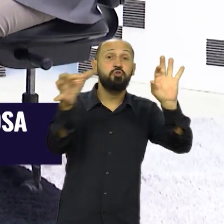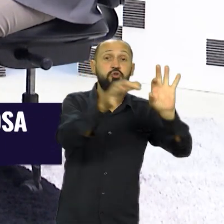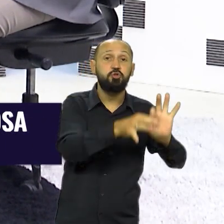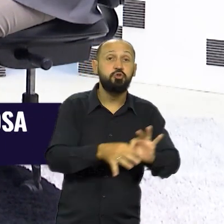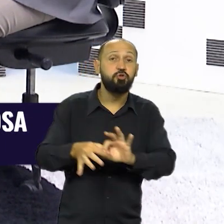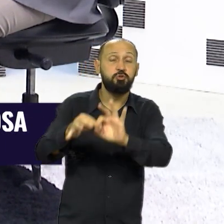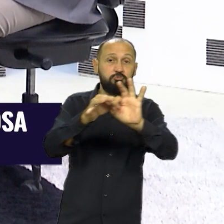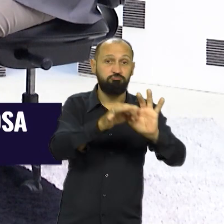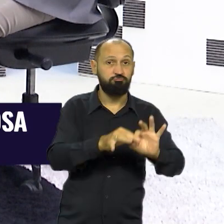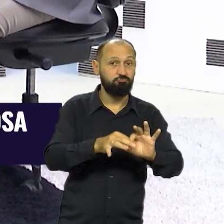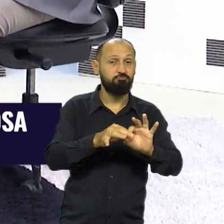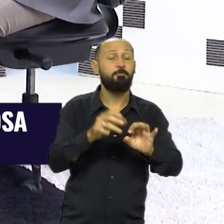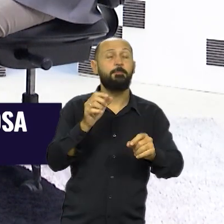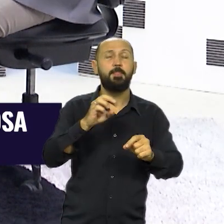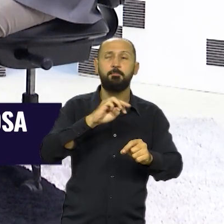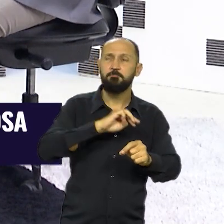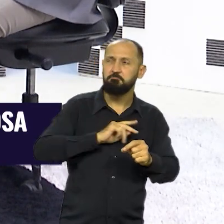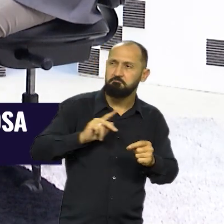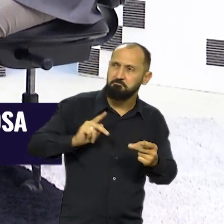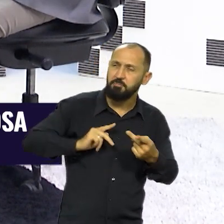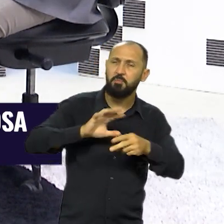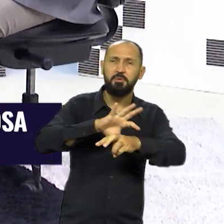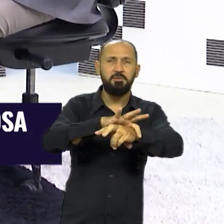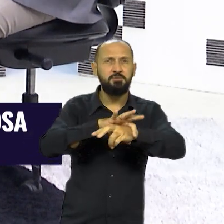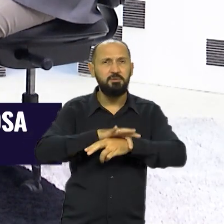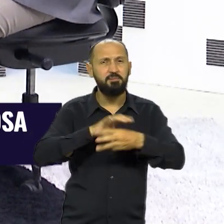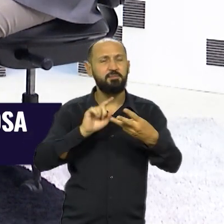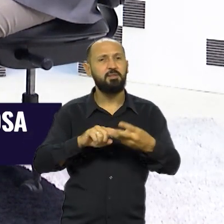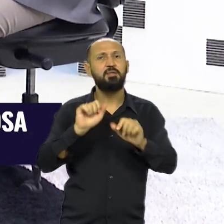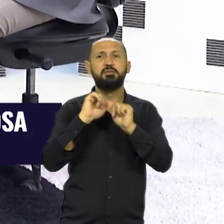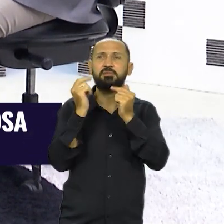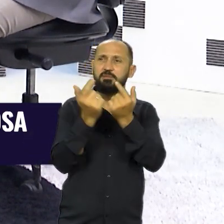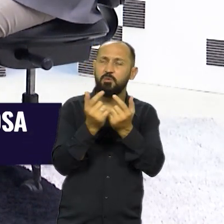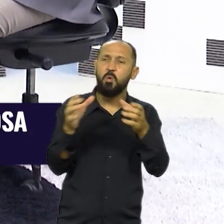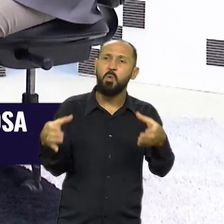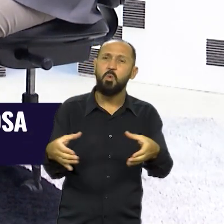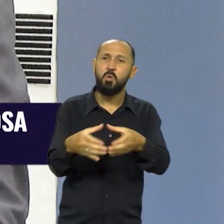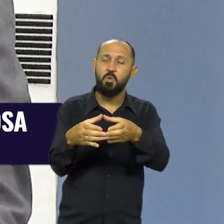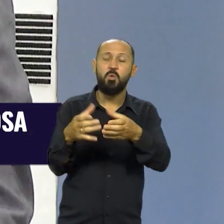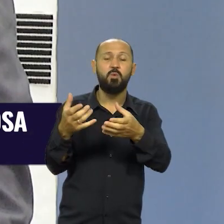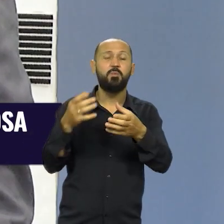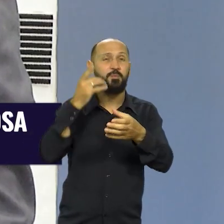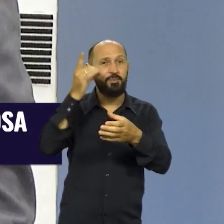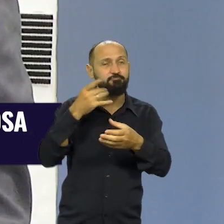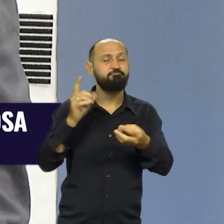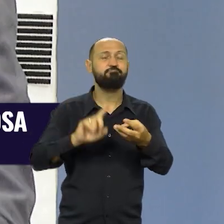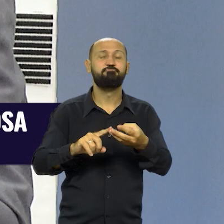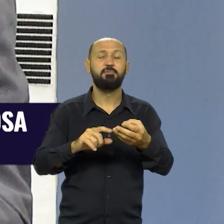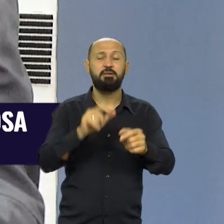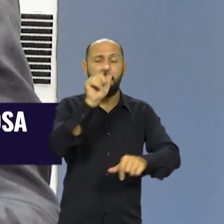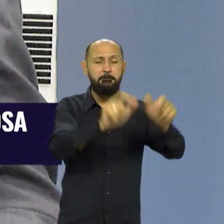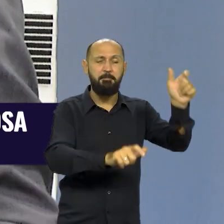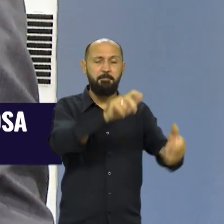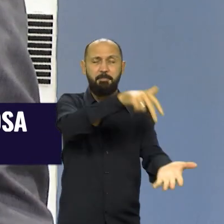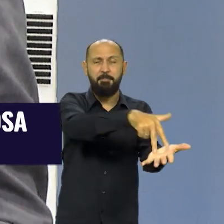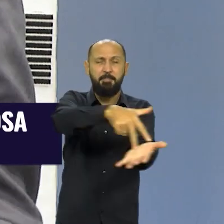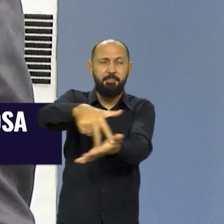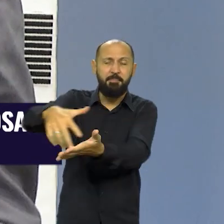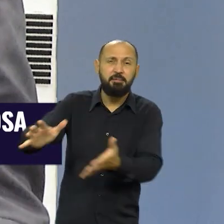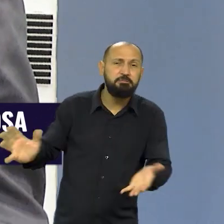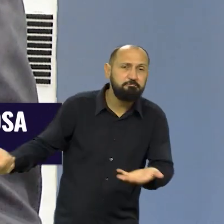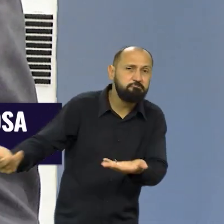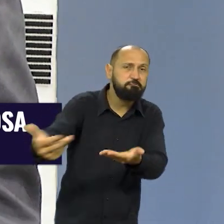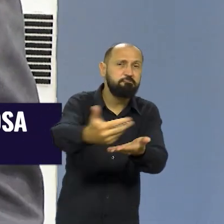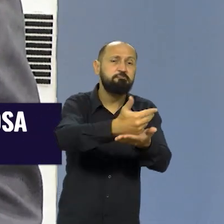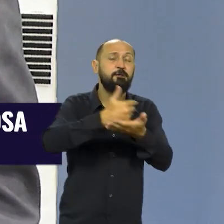ampliarmos conjuntamente todos, Ministério Público, Defensoria, a Assembleia com a Frente Parlamentar, enfim, todos os atores,